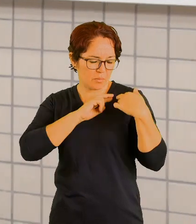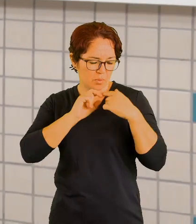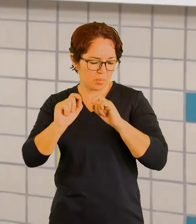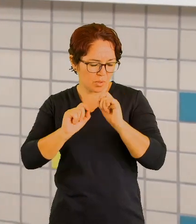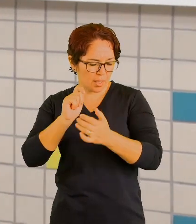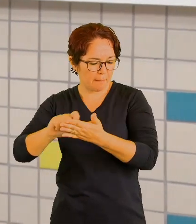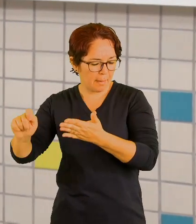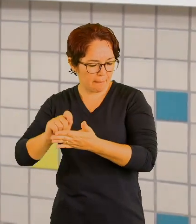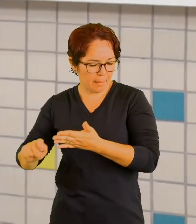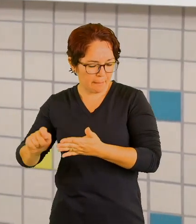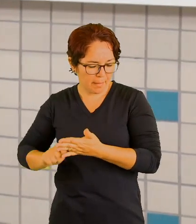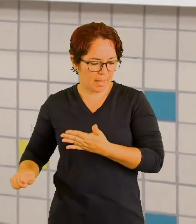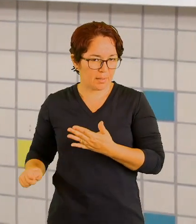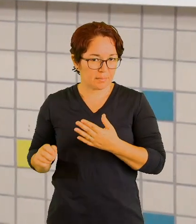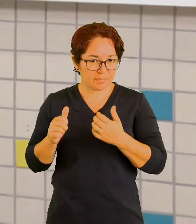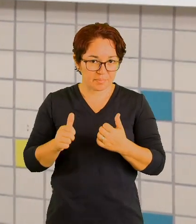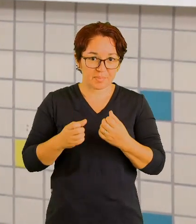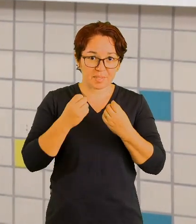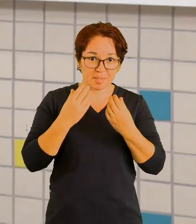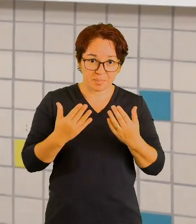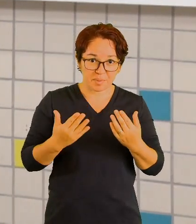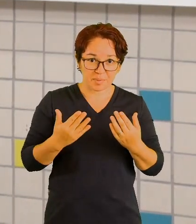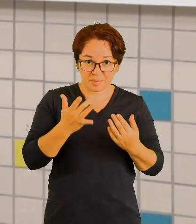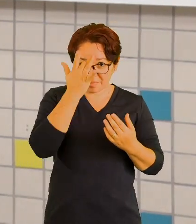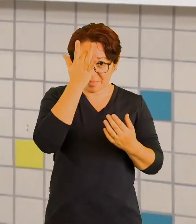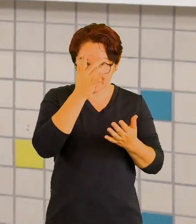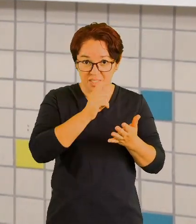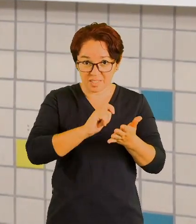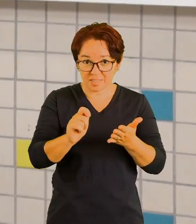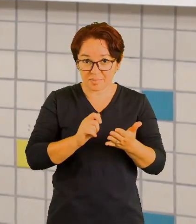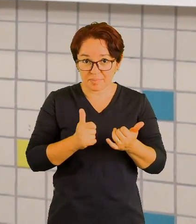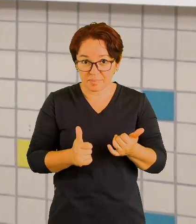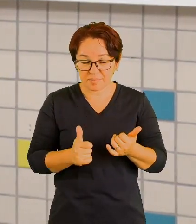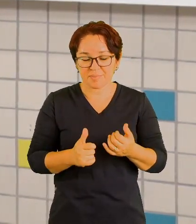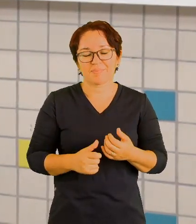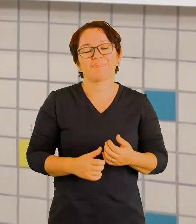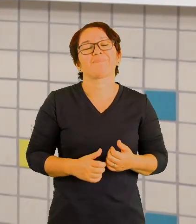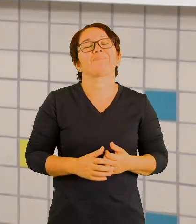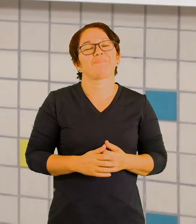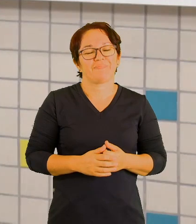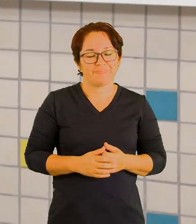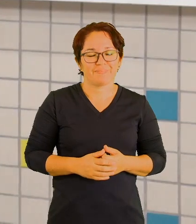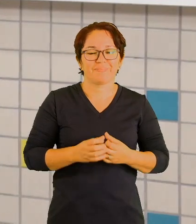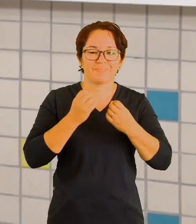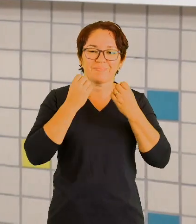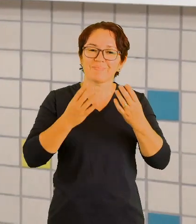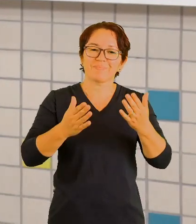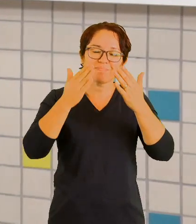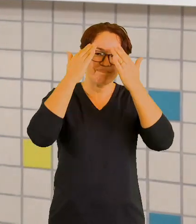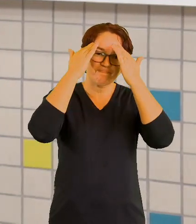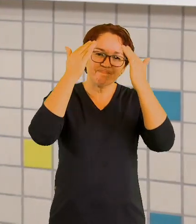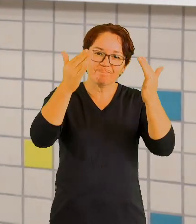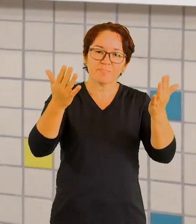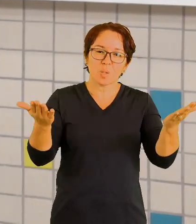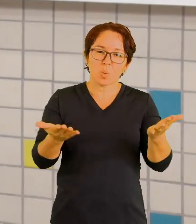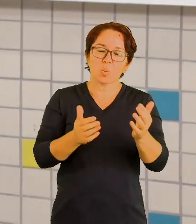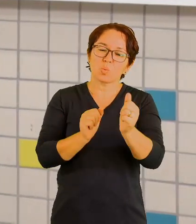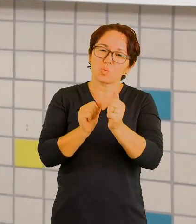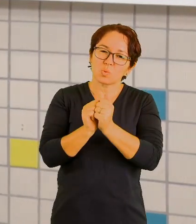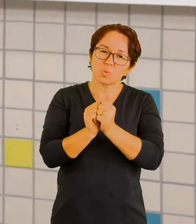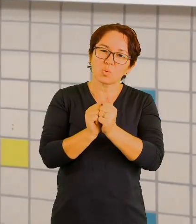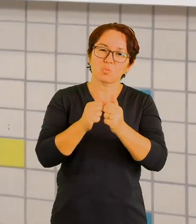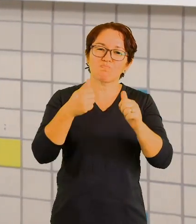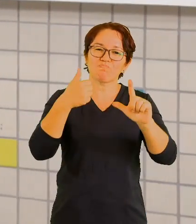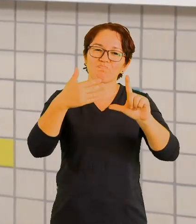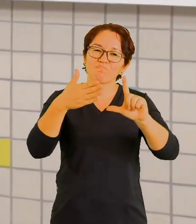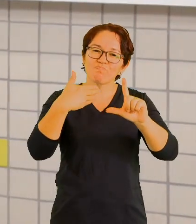bem? Tudo certo para a produção? Muito obrigada, foi muito bom estar com vocês nessa teleaula.